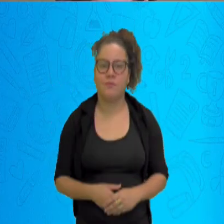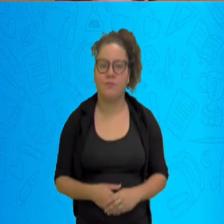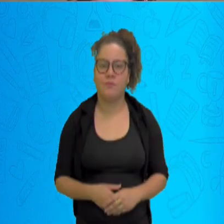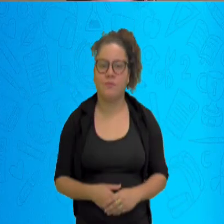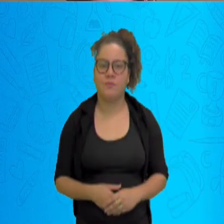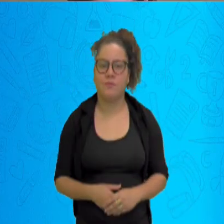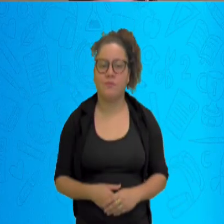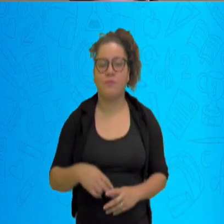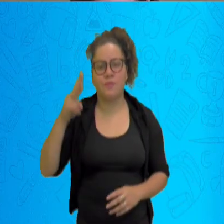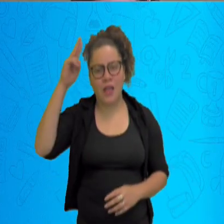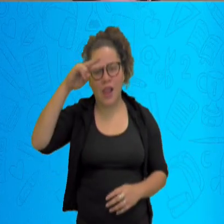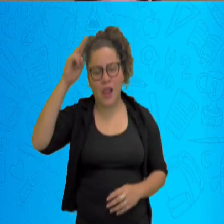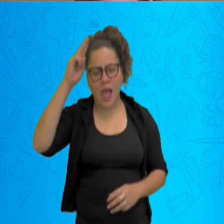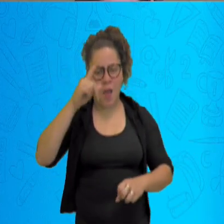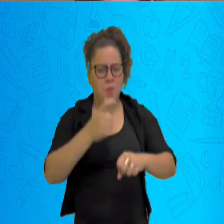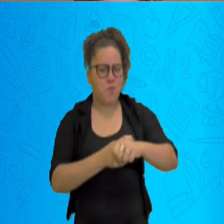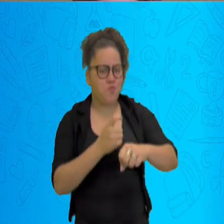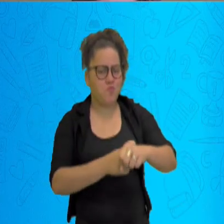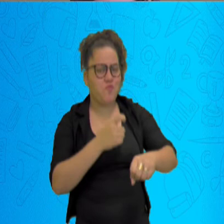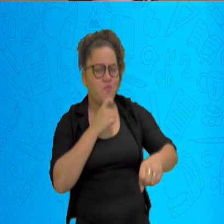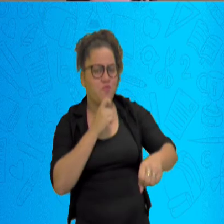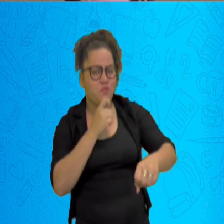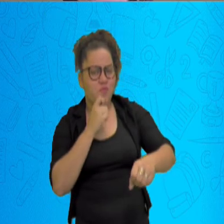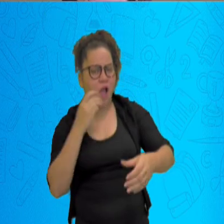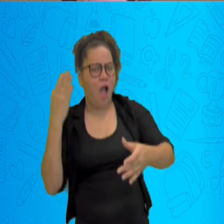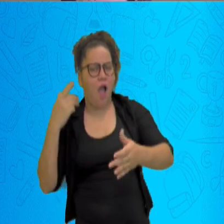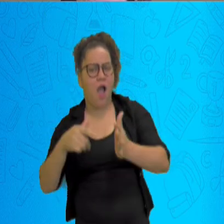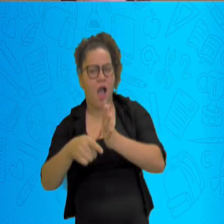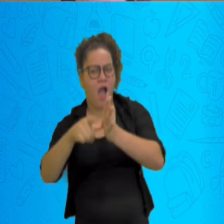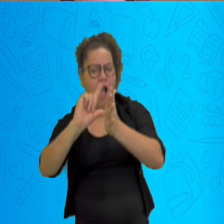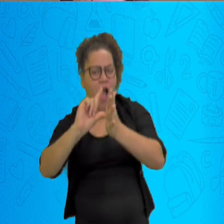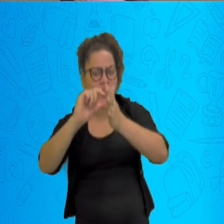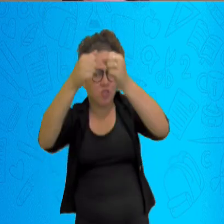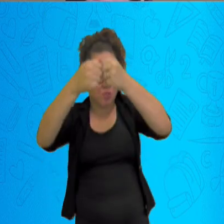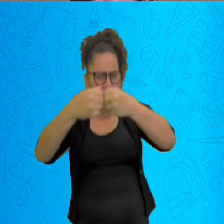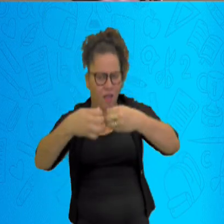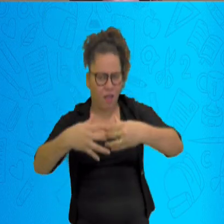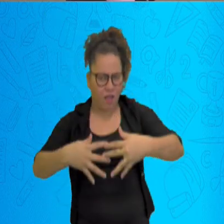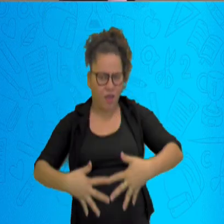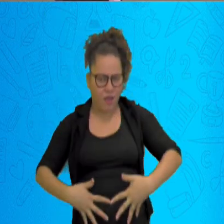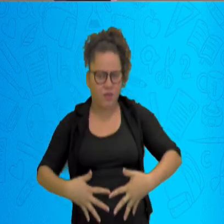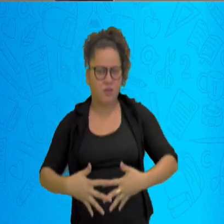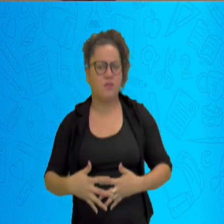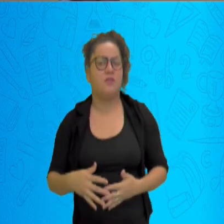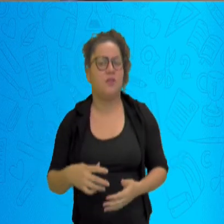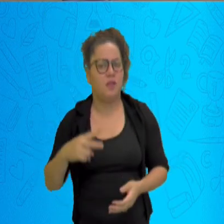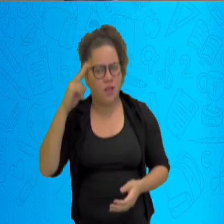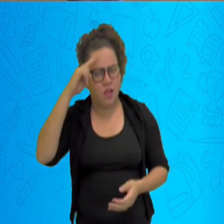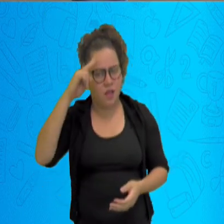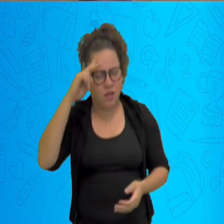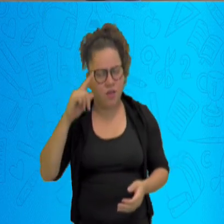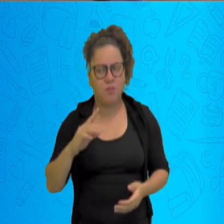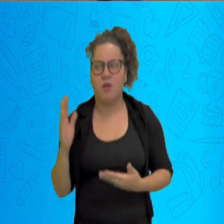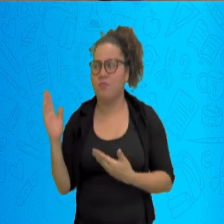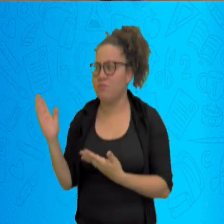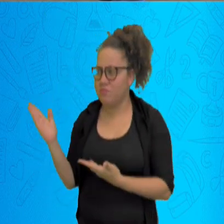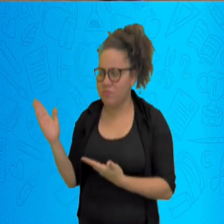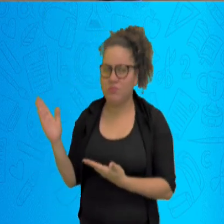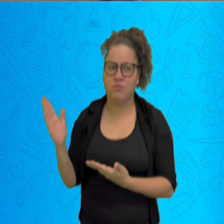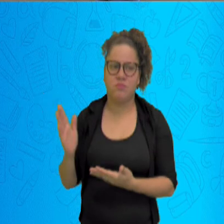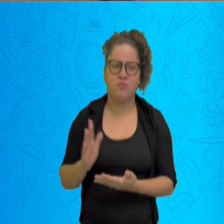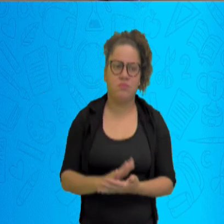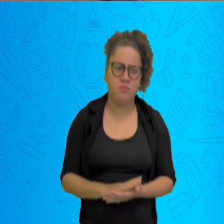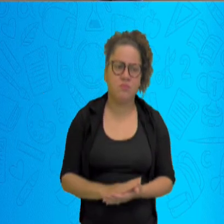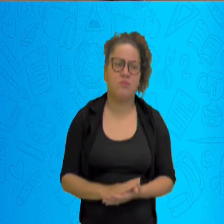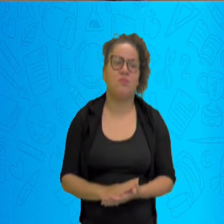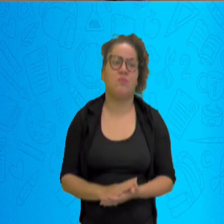gelo. Lembra daquela pedra de gelo lá no estado sólido? Aquela que eu tinha colocado no início?